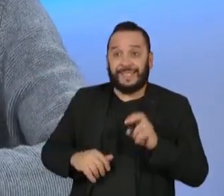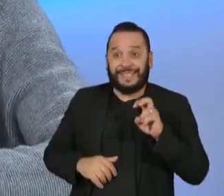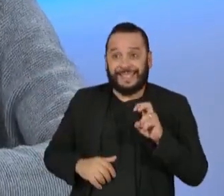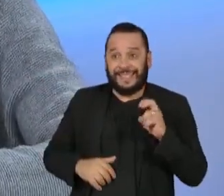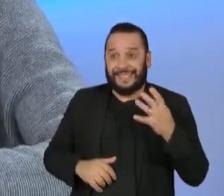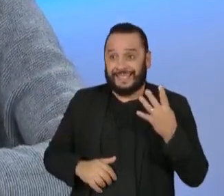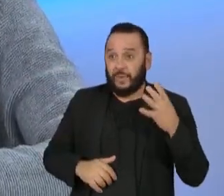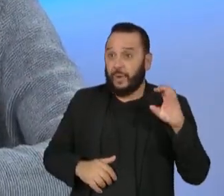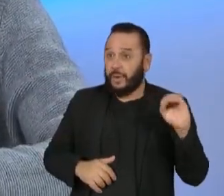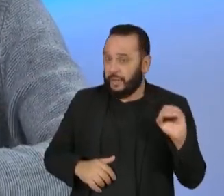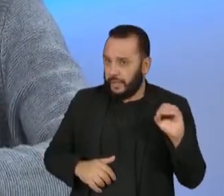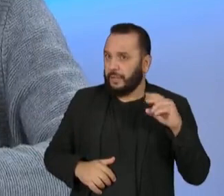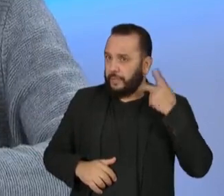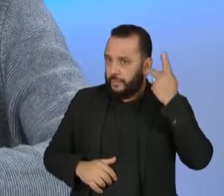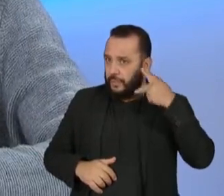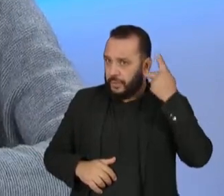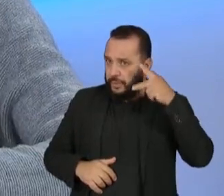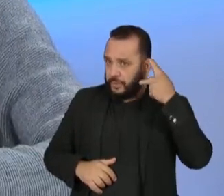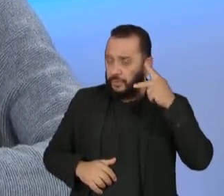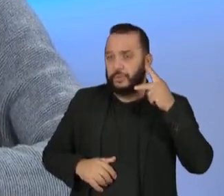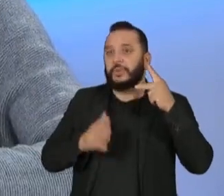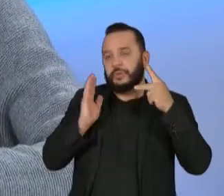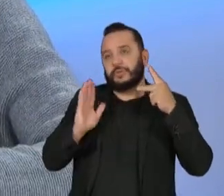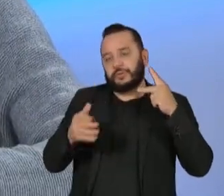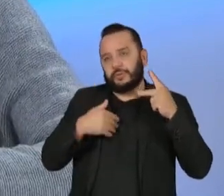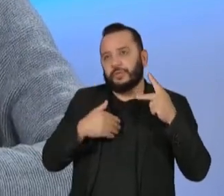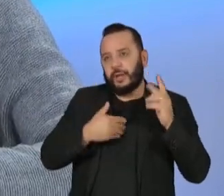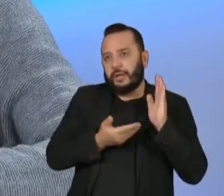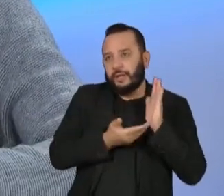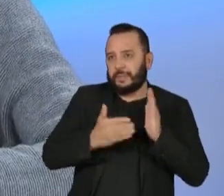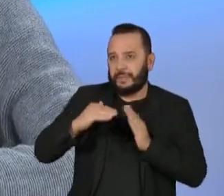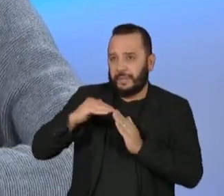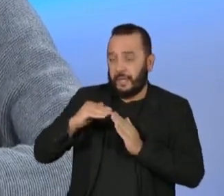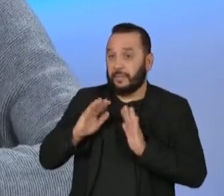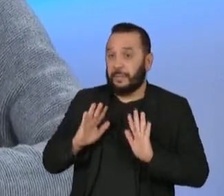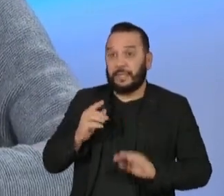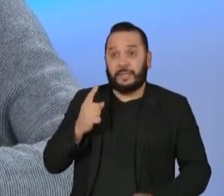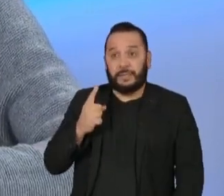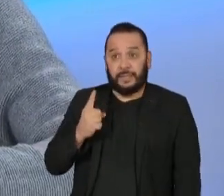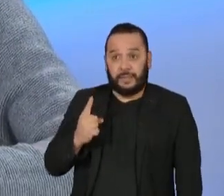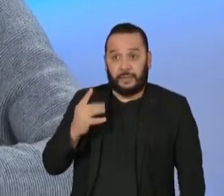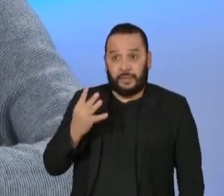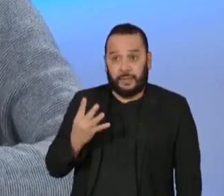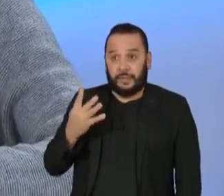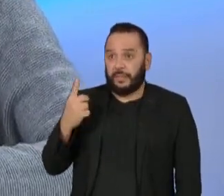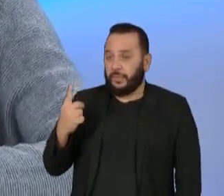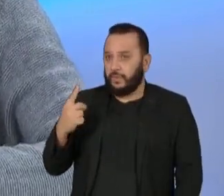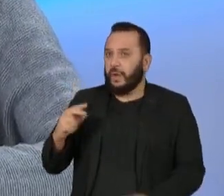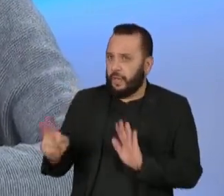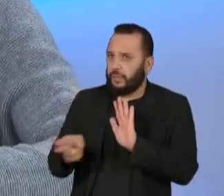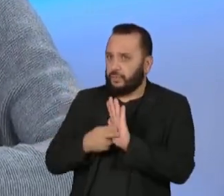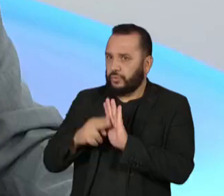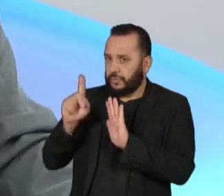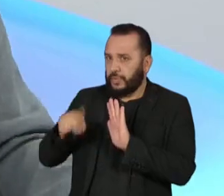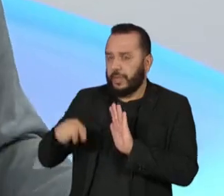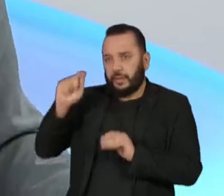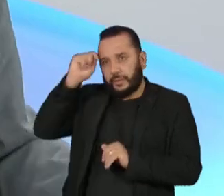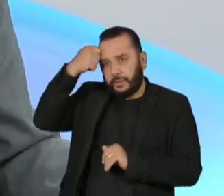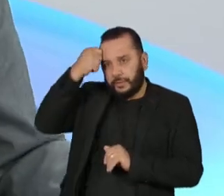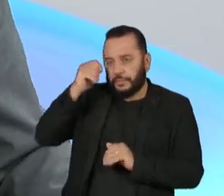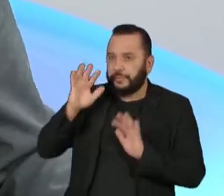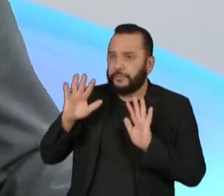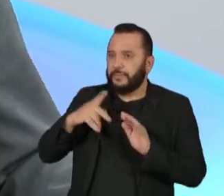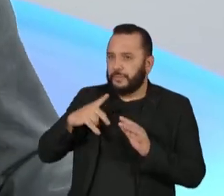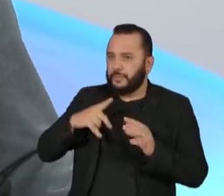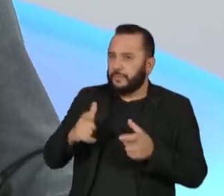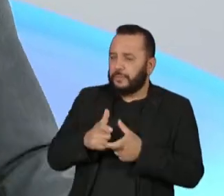540 parlamentares da Câmara dos Deputados e Senado, 141 se autodeclararam negros. Apesar desse aumento, em um país